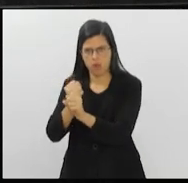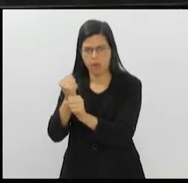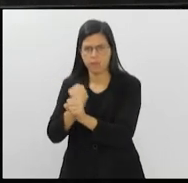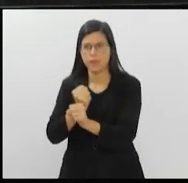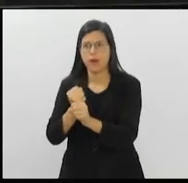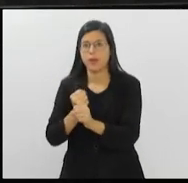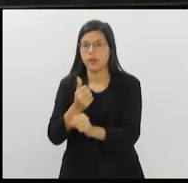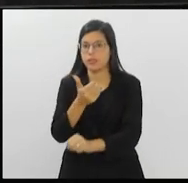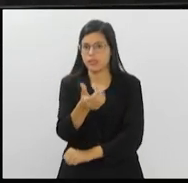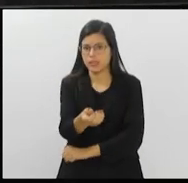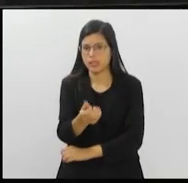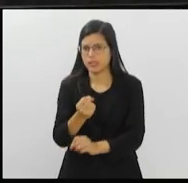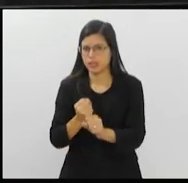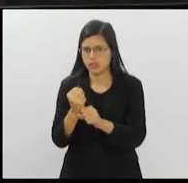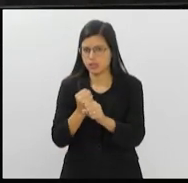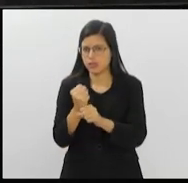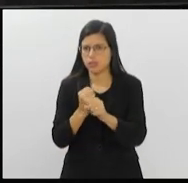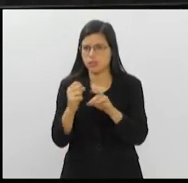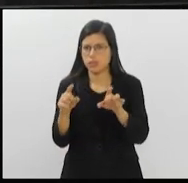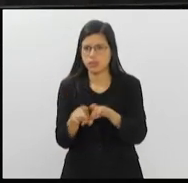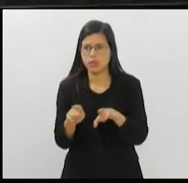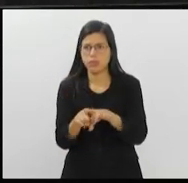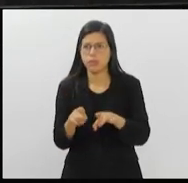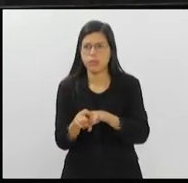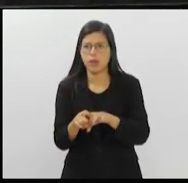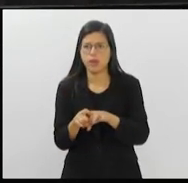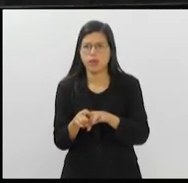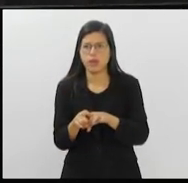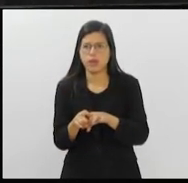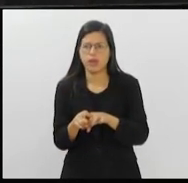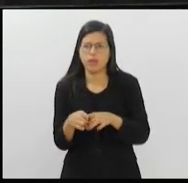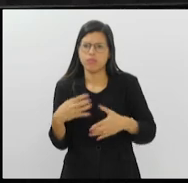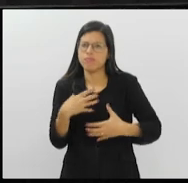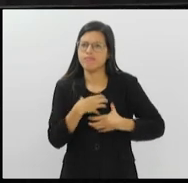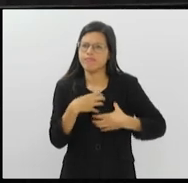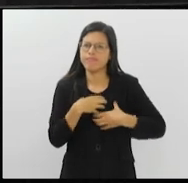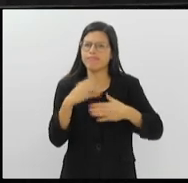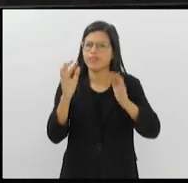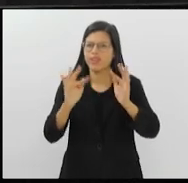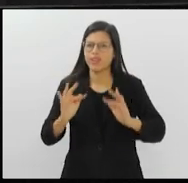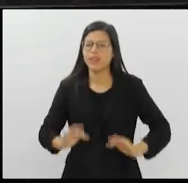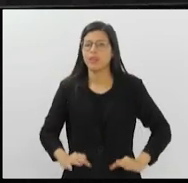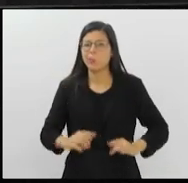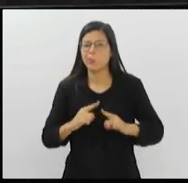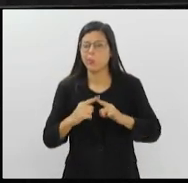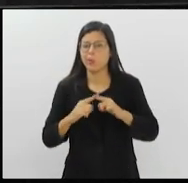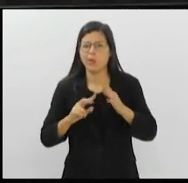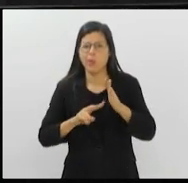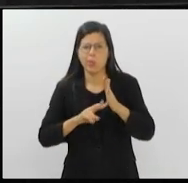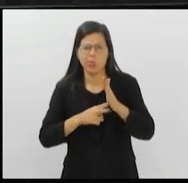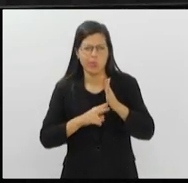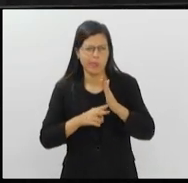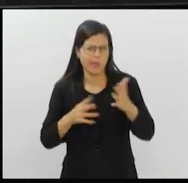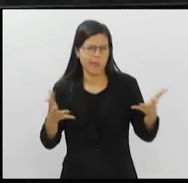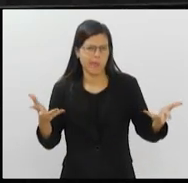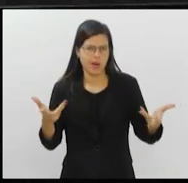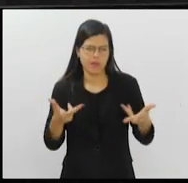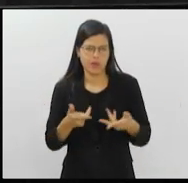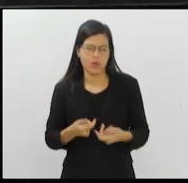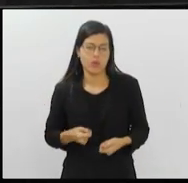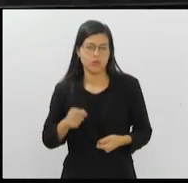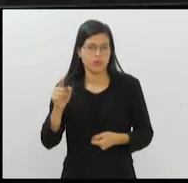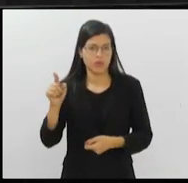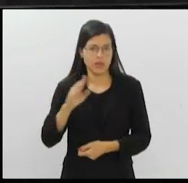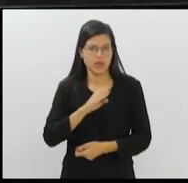desses 16 anos também, eu me tornei uma pessoa até mais feliz, porque é um condomínio maravilhoso, a Península na Barra da Tijuca, e eu sou